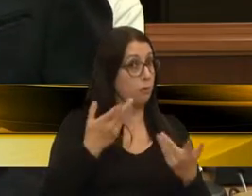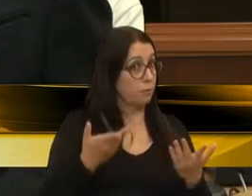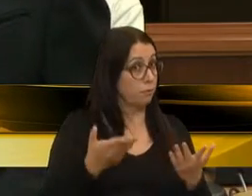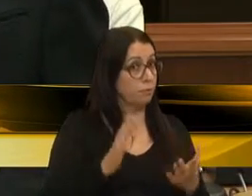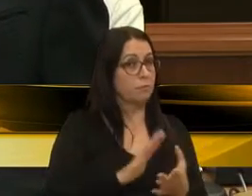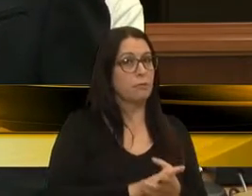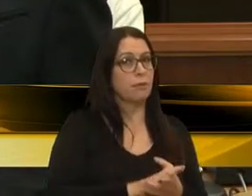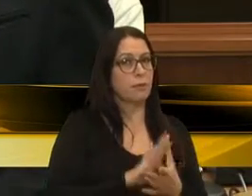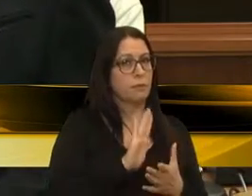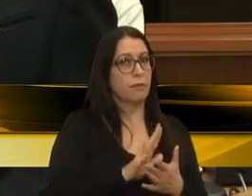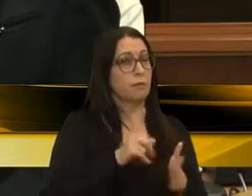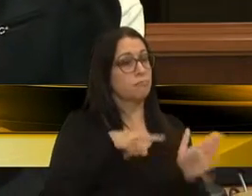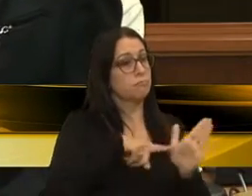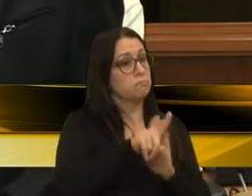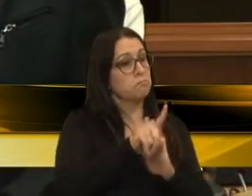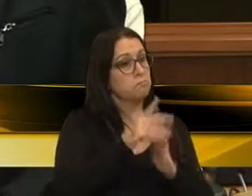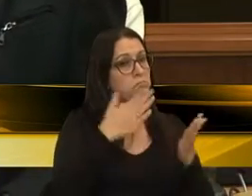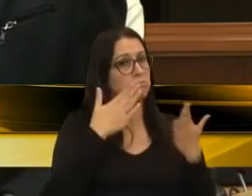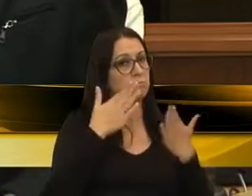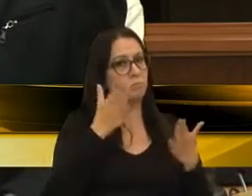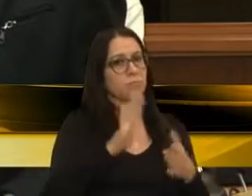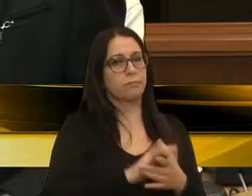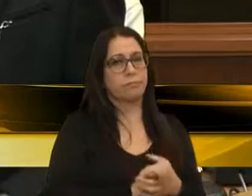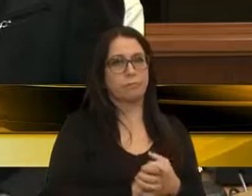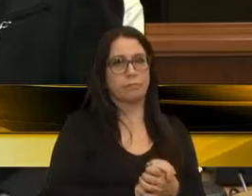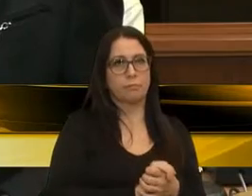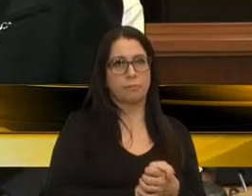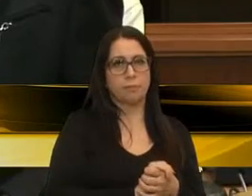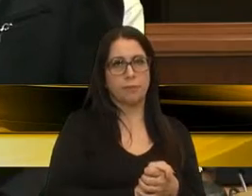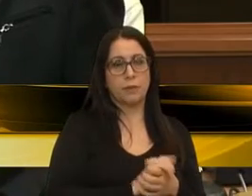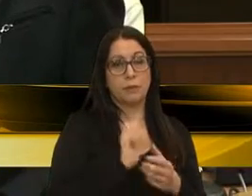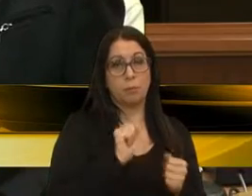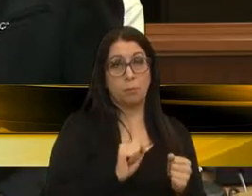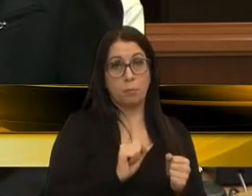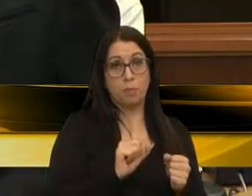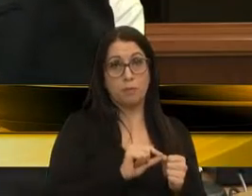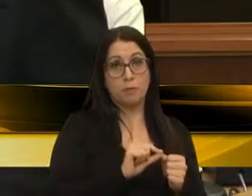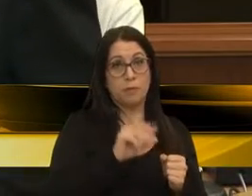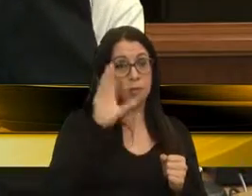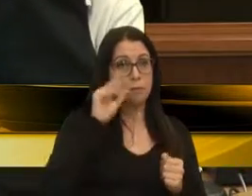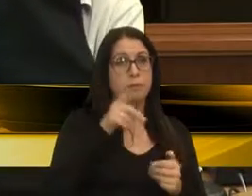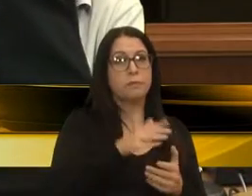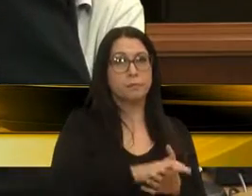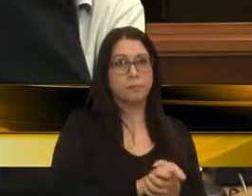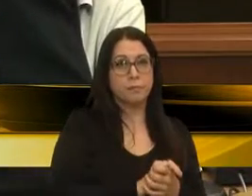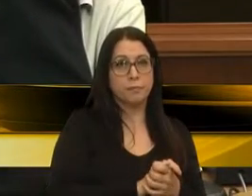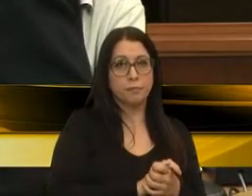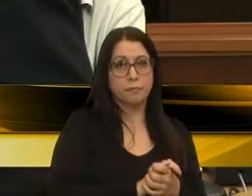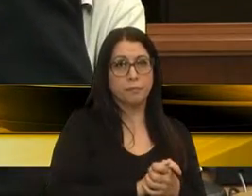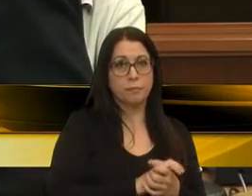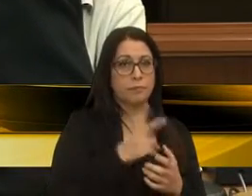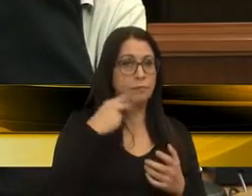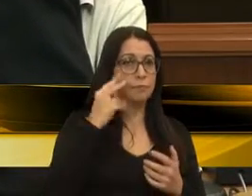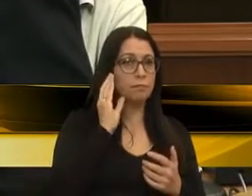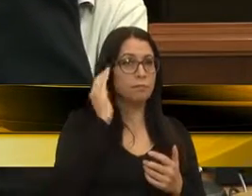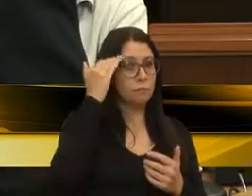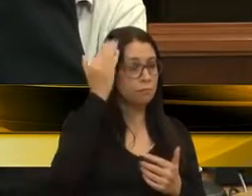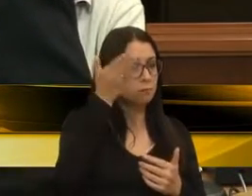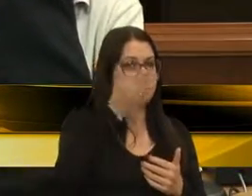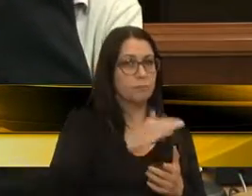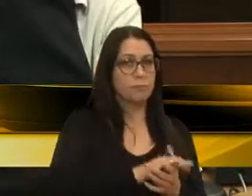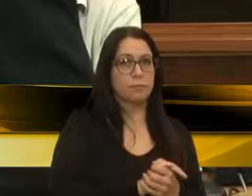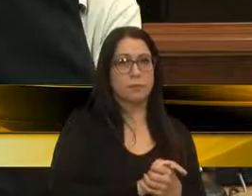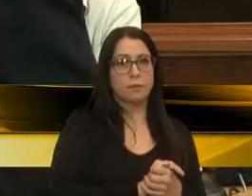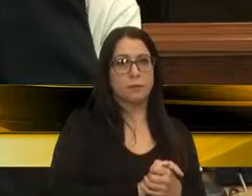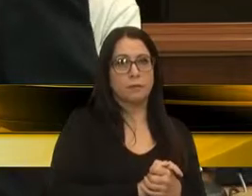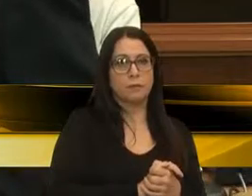Mas fica um questionamento que isso possa ser observado, né? Vereador Felipe, por